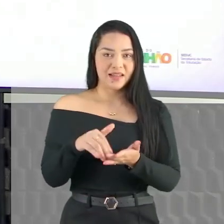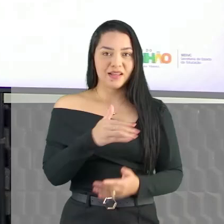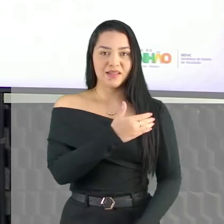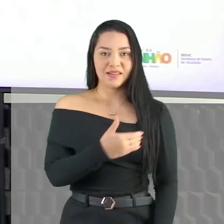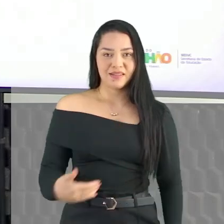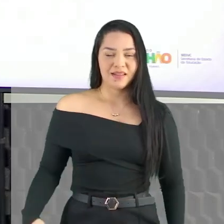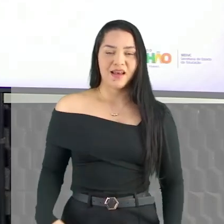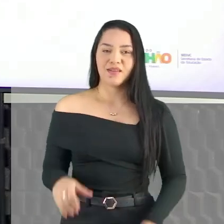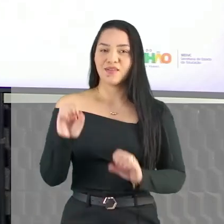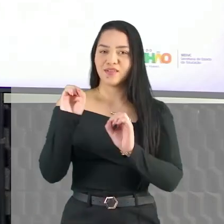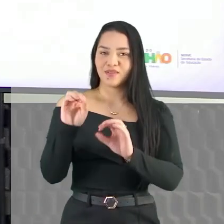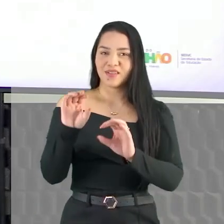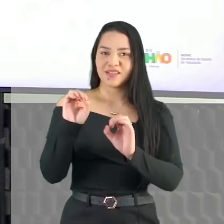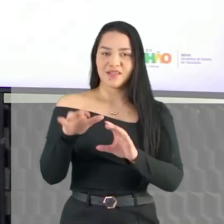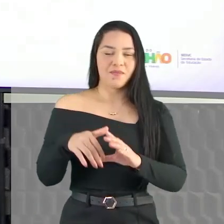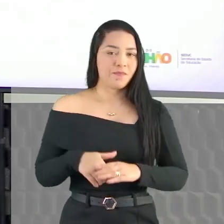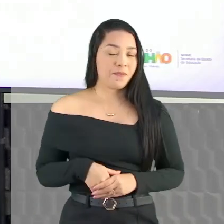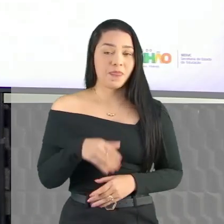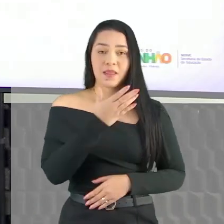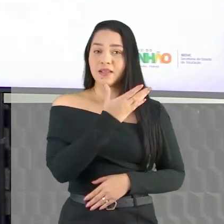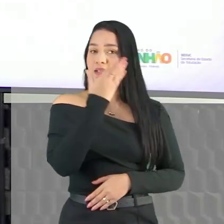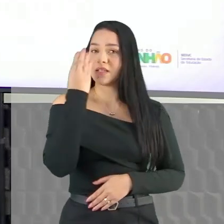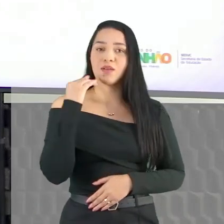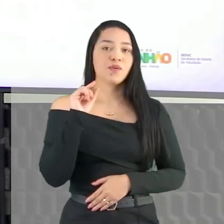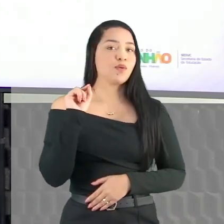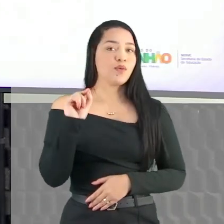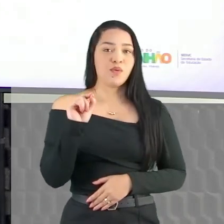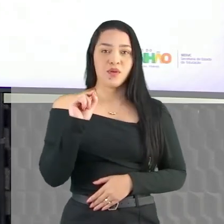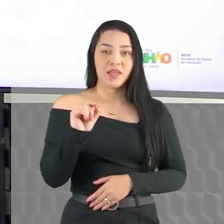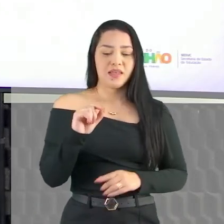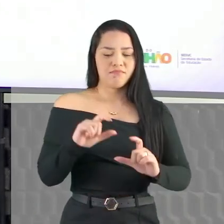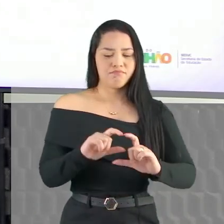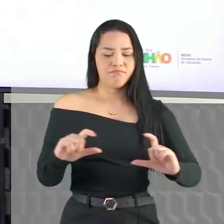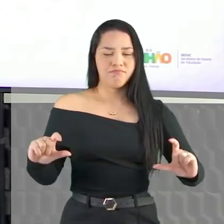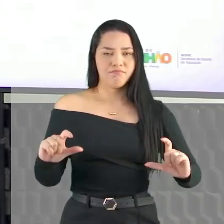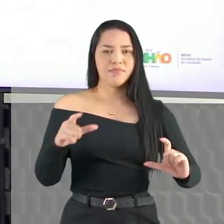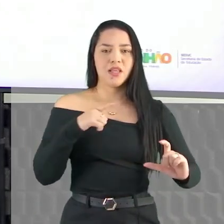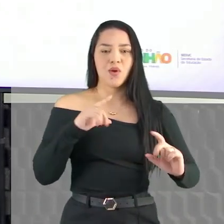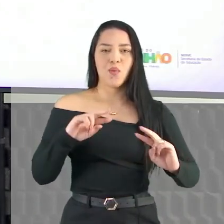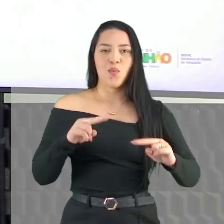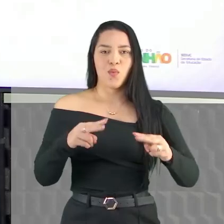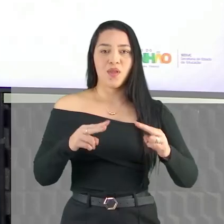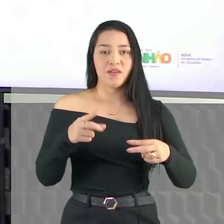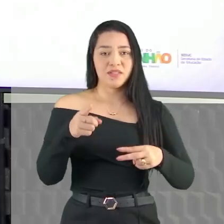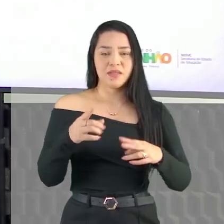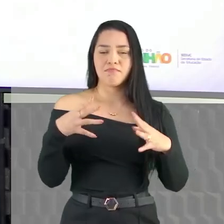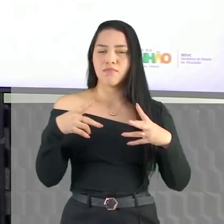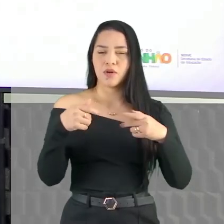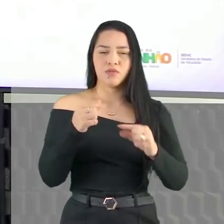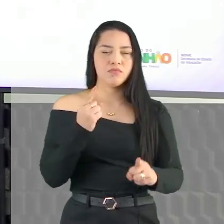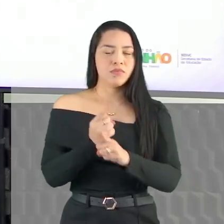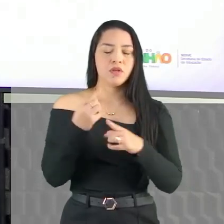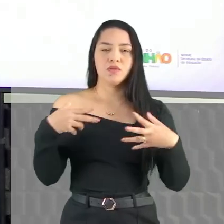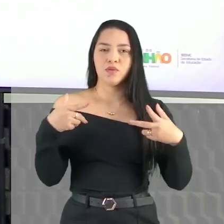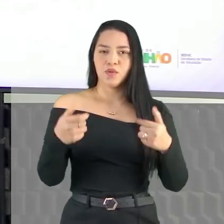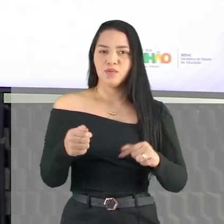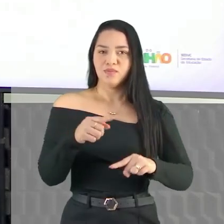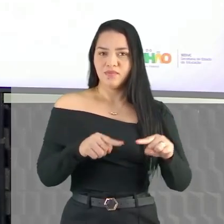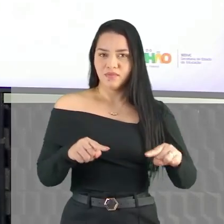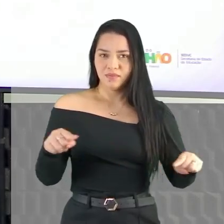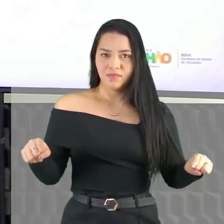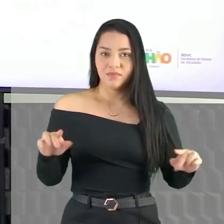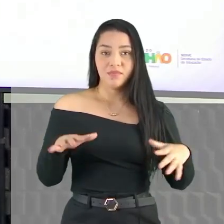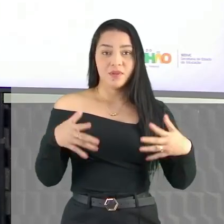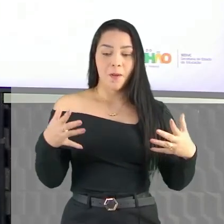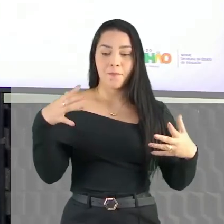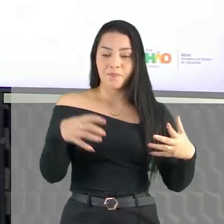Estado de Educação. Não esquecendo que aqui na descrição do vídeo tem um link onde você acessa todos os materiais.